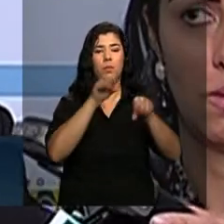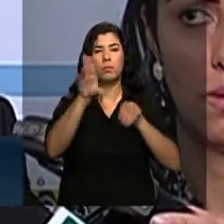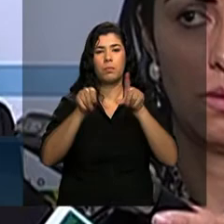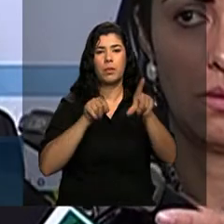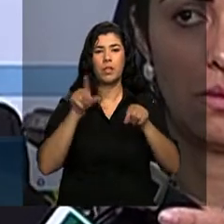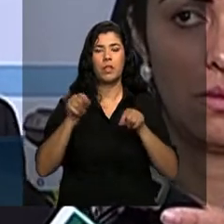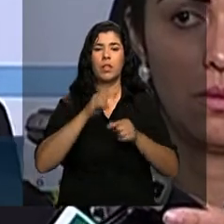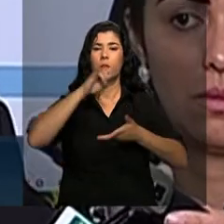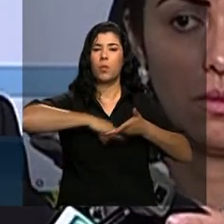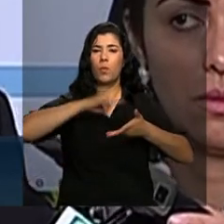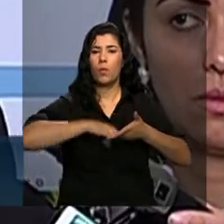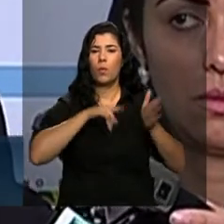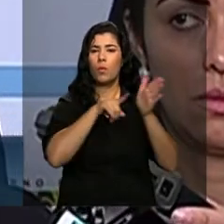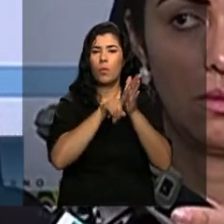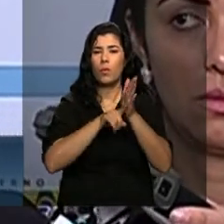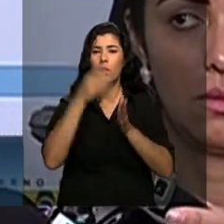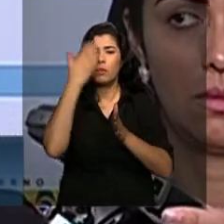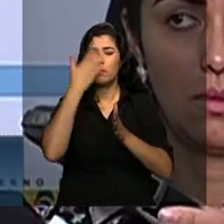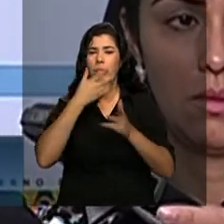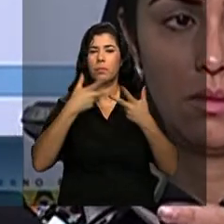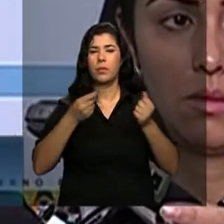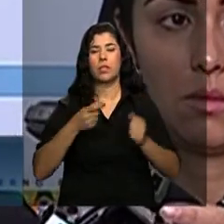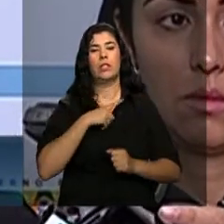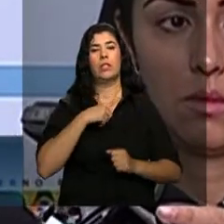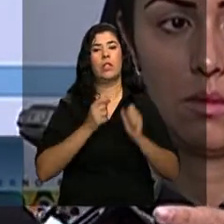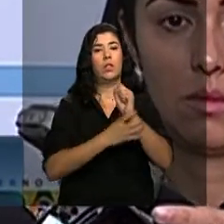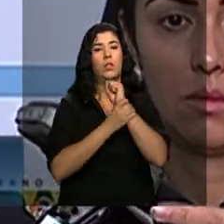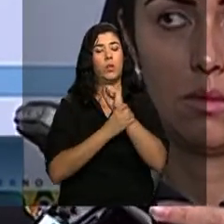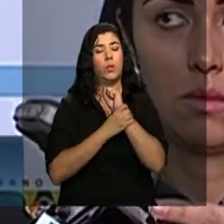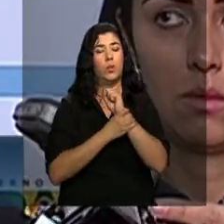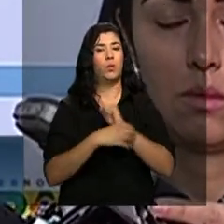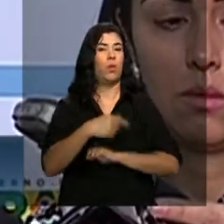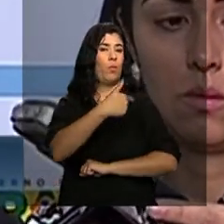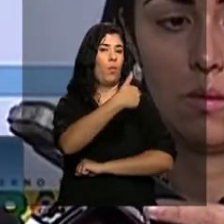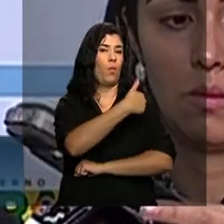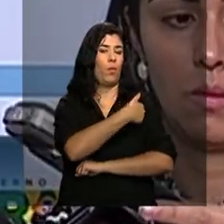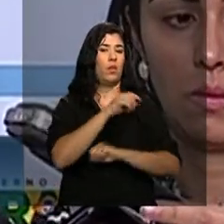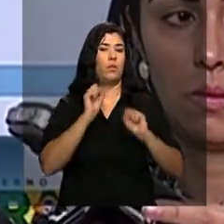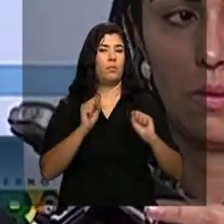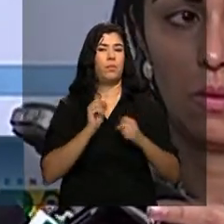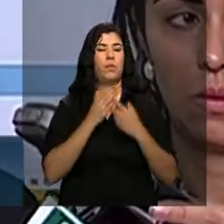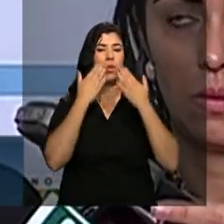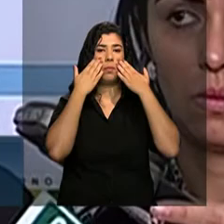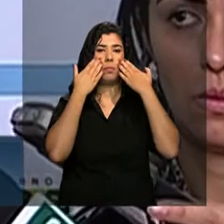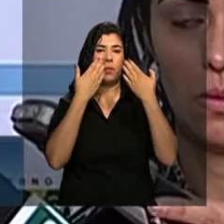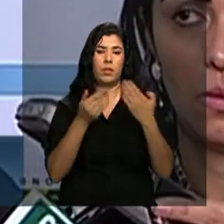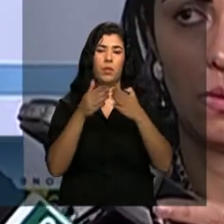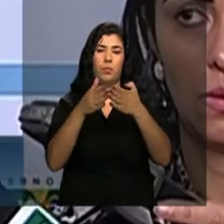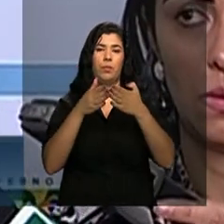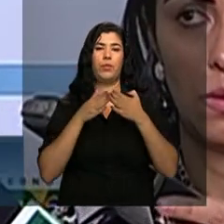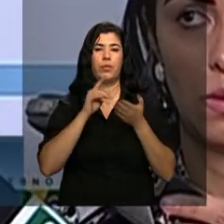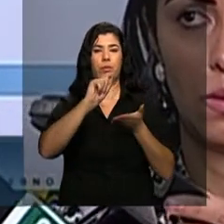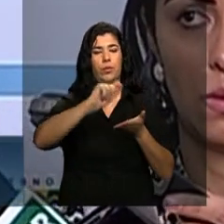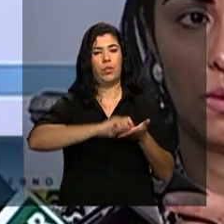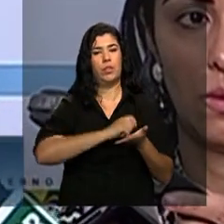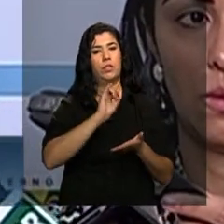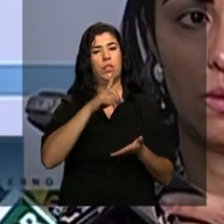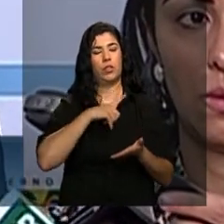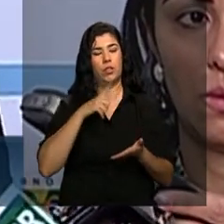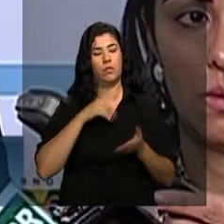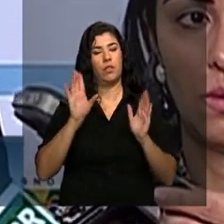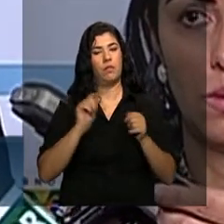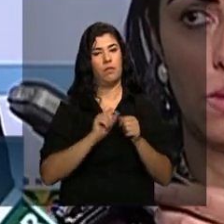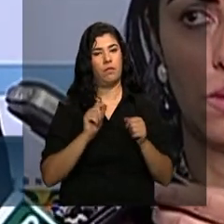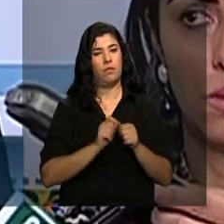documentação, ver se já consideram segurança e eficácia no ponto para apresentar o pedido de registro, e assim que tiver,